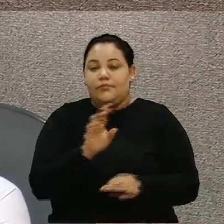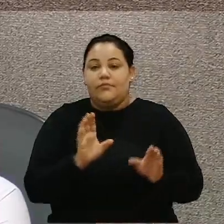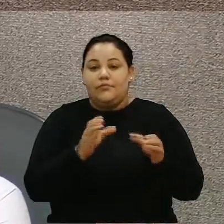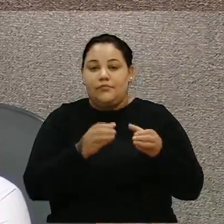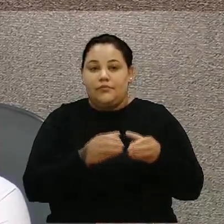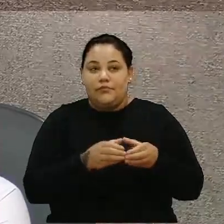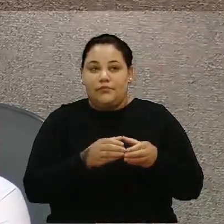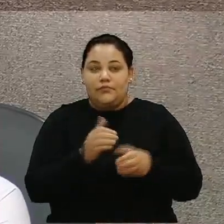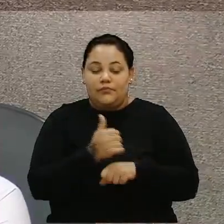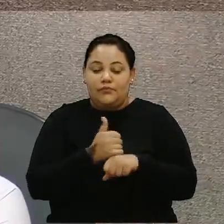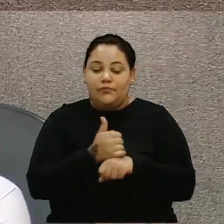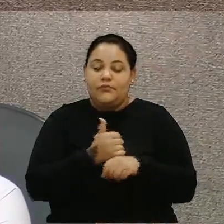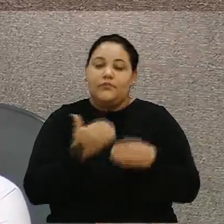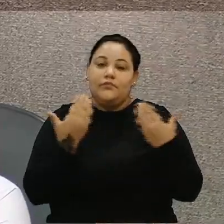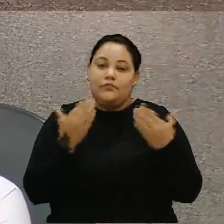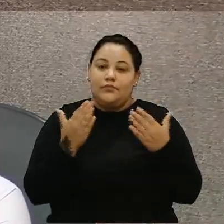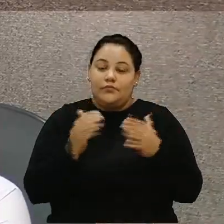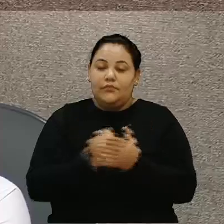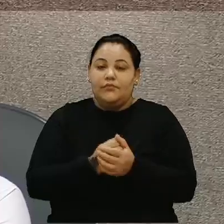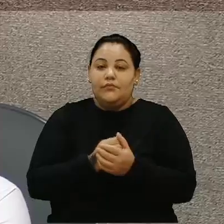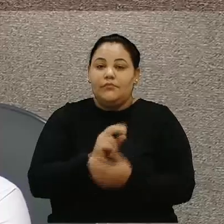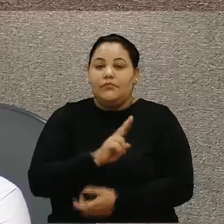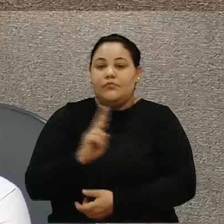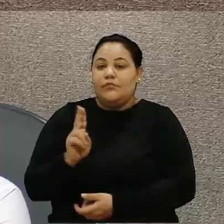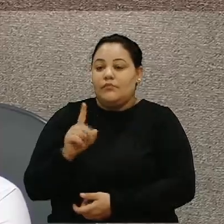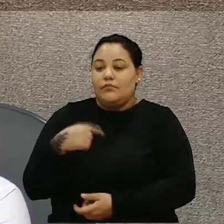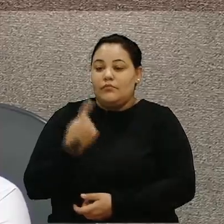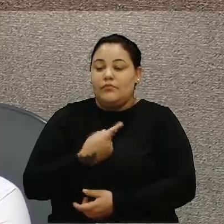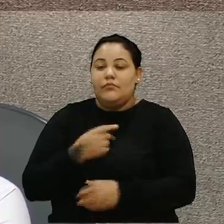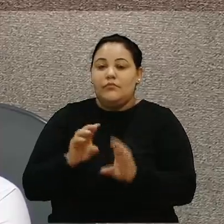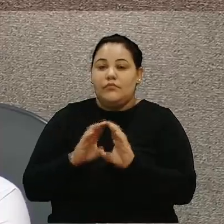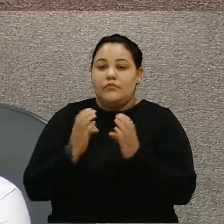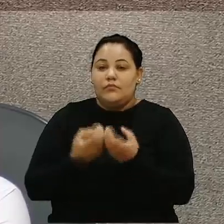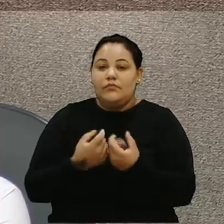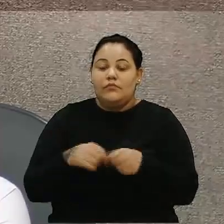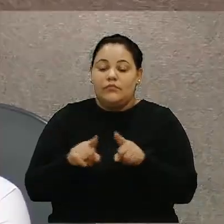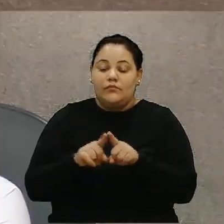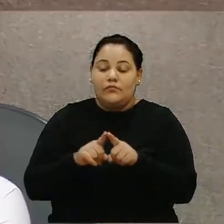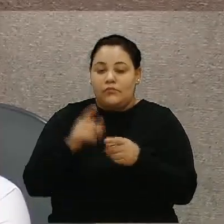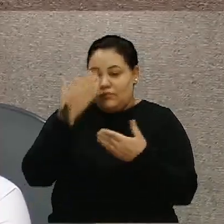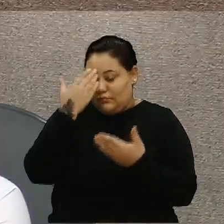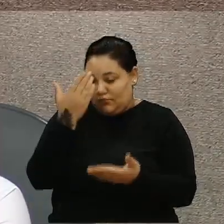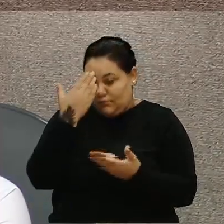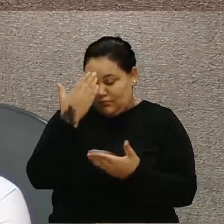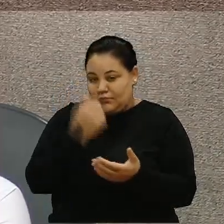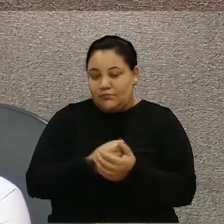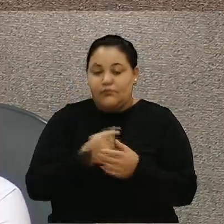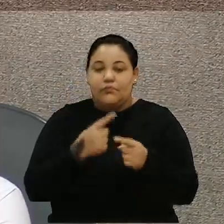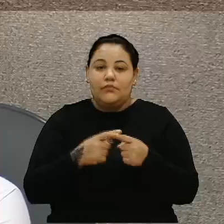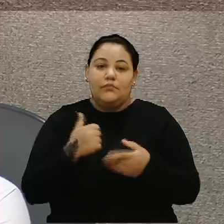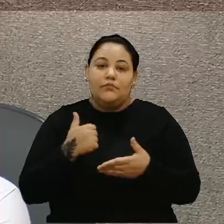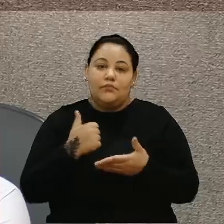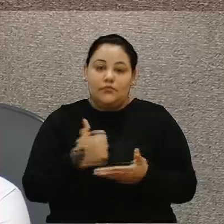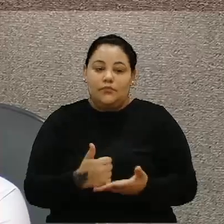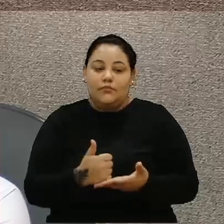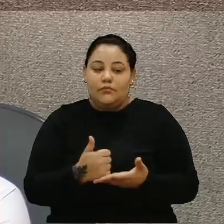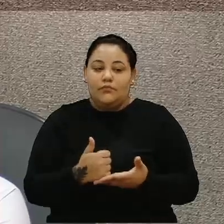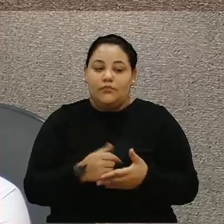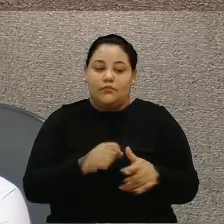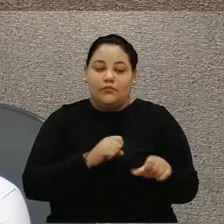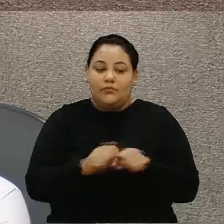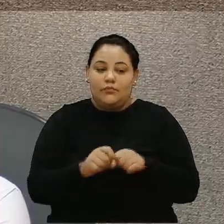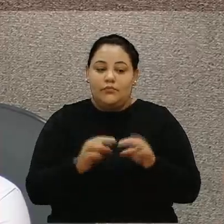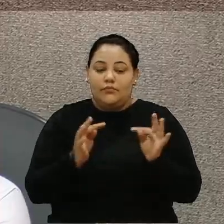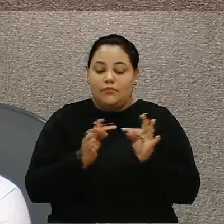colaboradores. Parabéns e, em nome da nossa comunidade, a gratidão, porque a contribuição da formação técnica